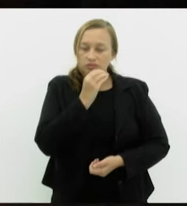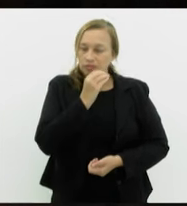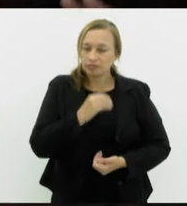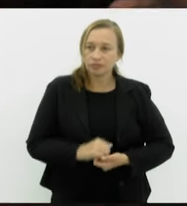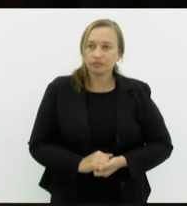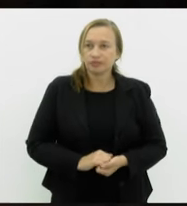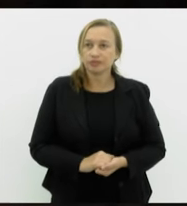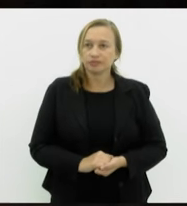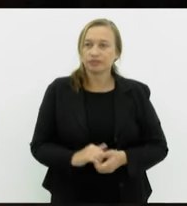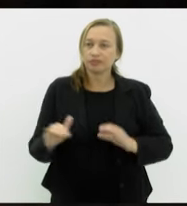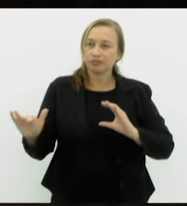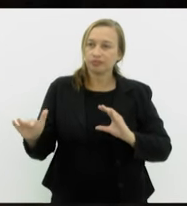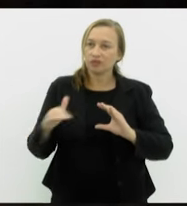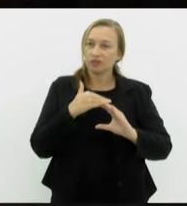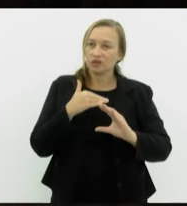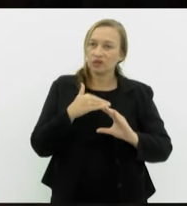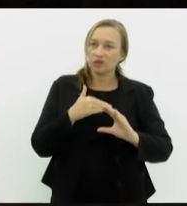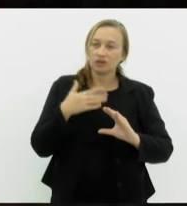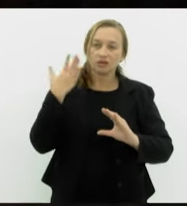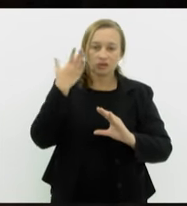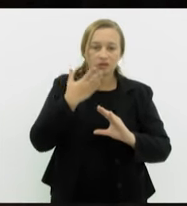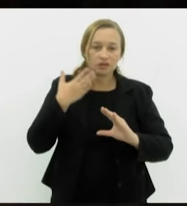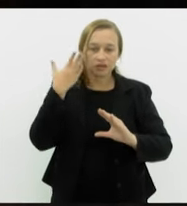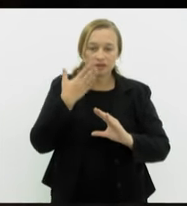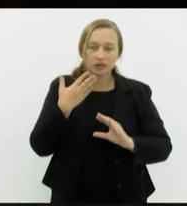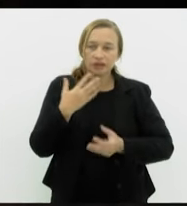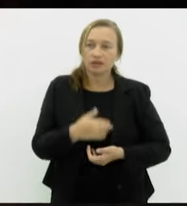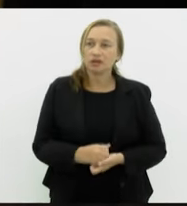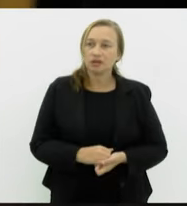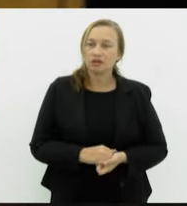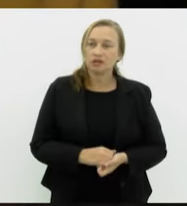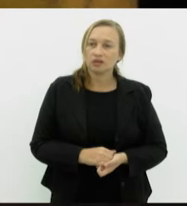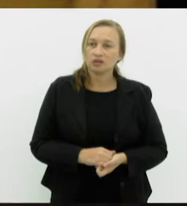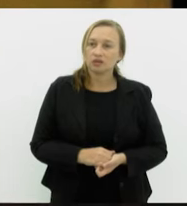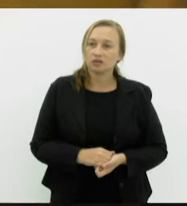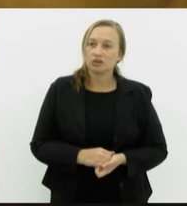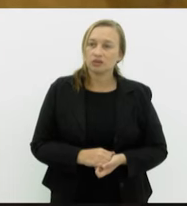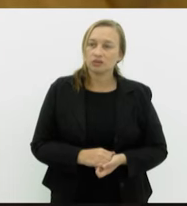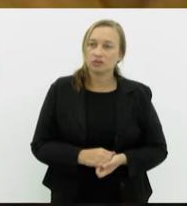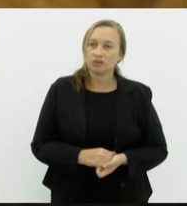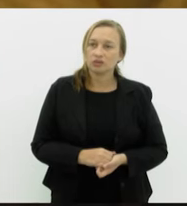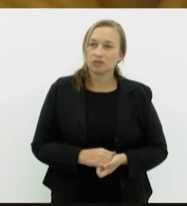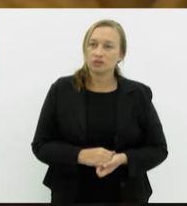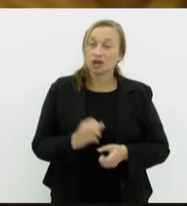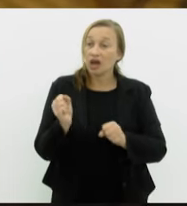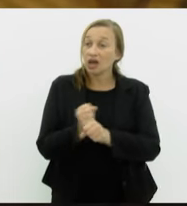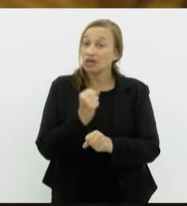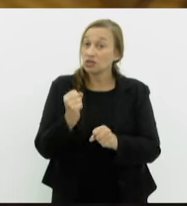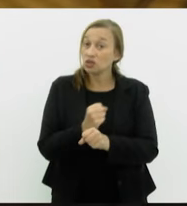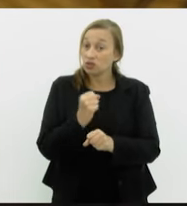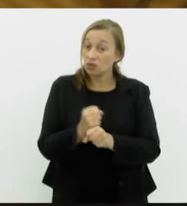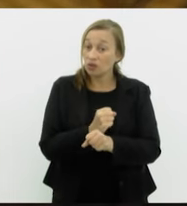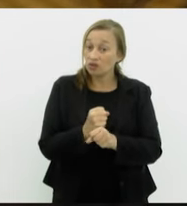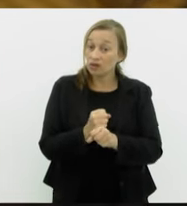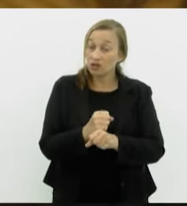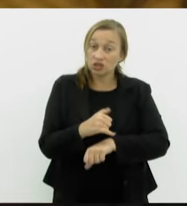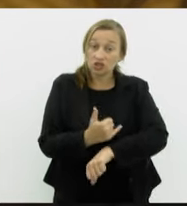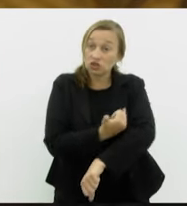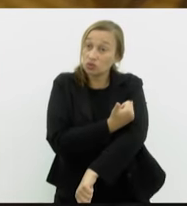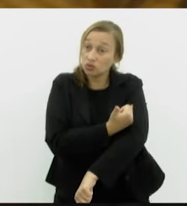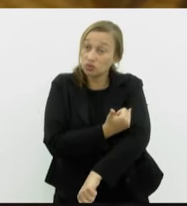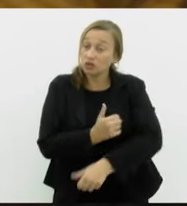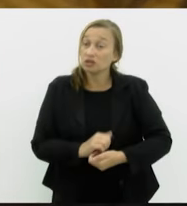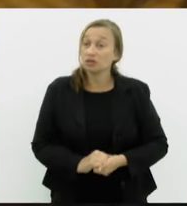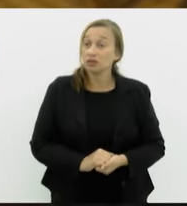Cláudio Castro, o envio de mensagem dispondo sobre a execução de obras de infraestrutura